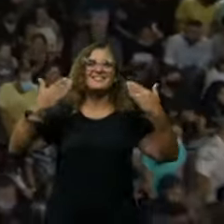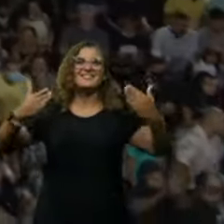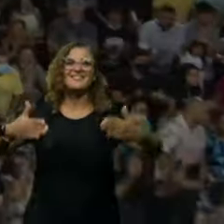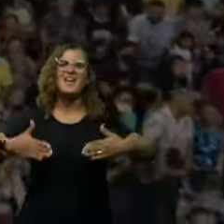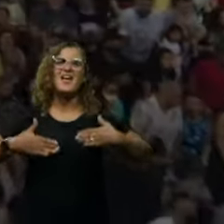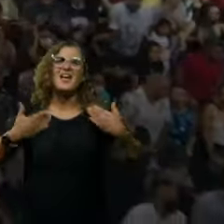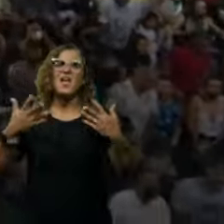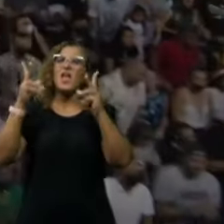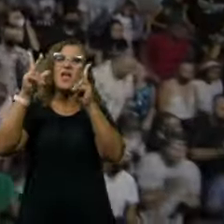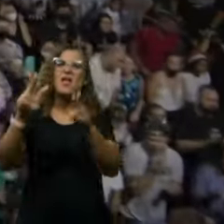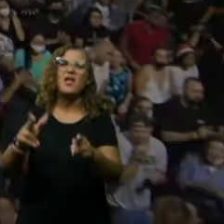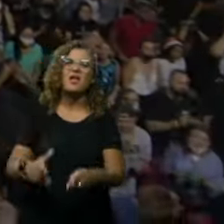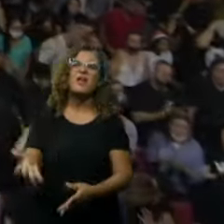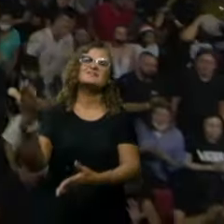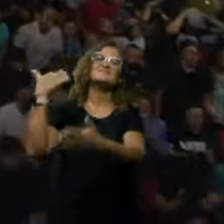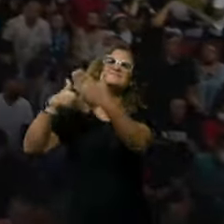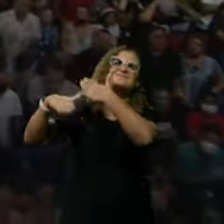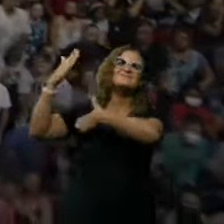E aí